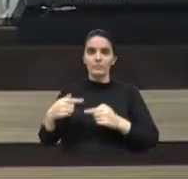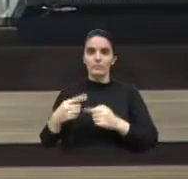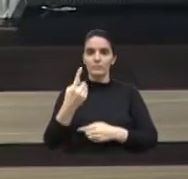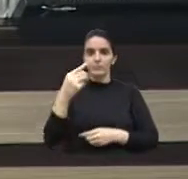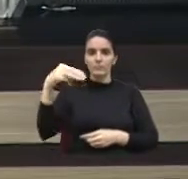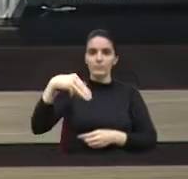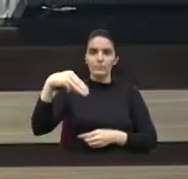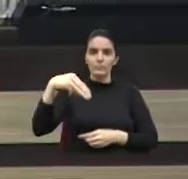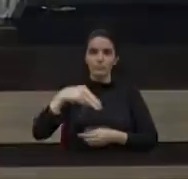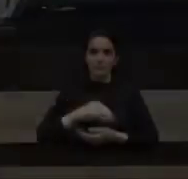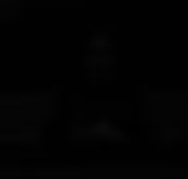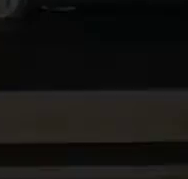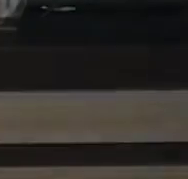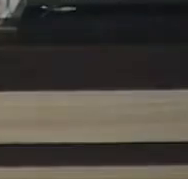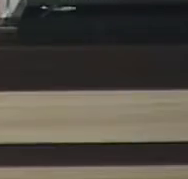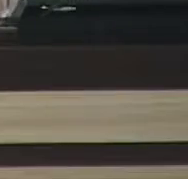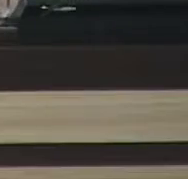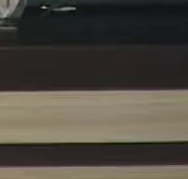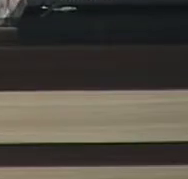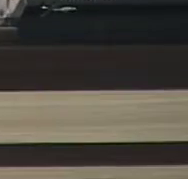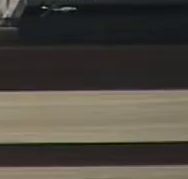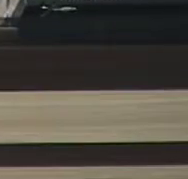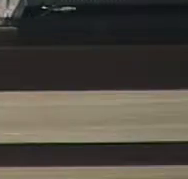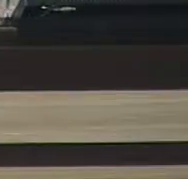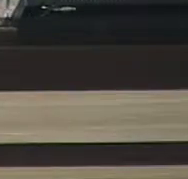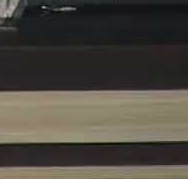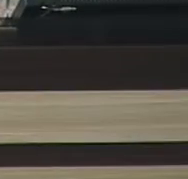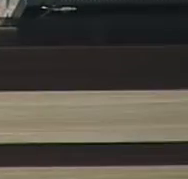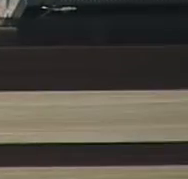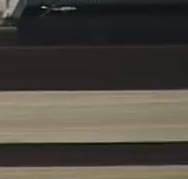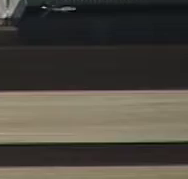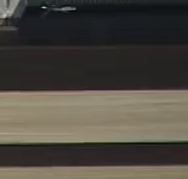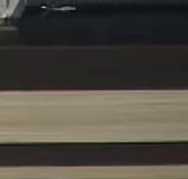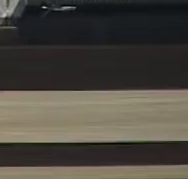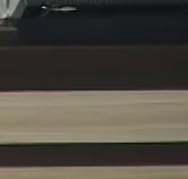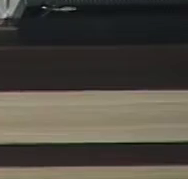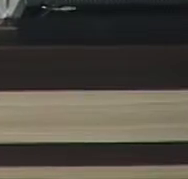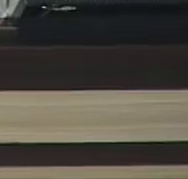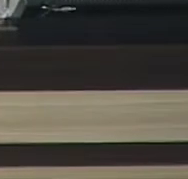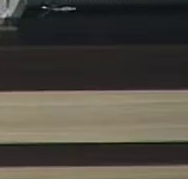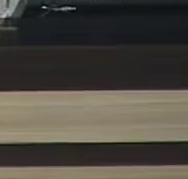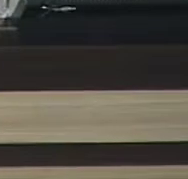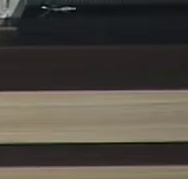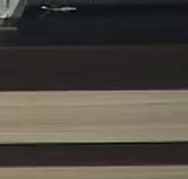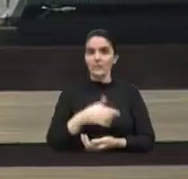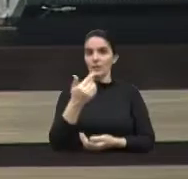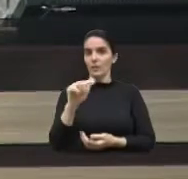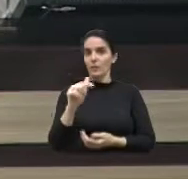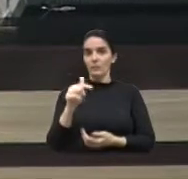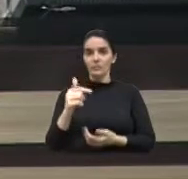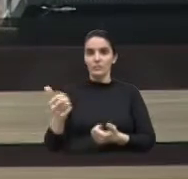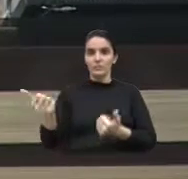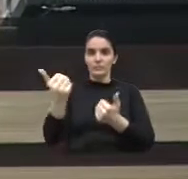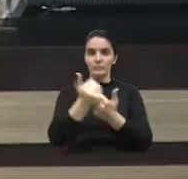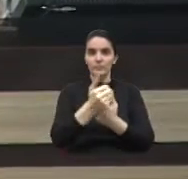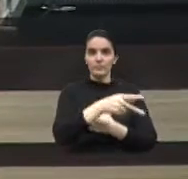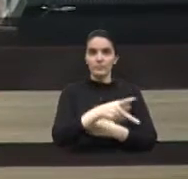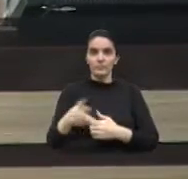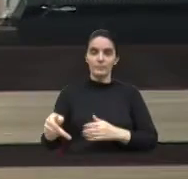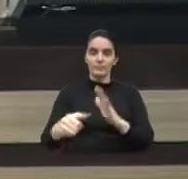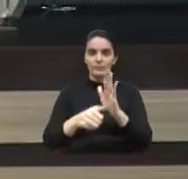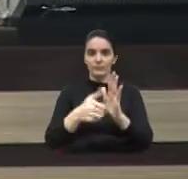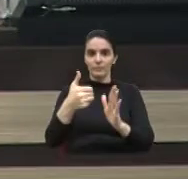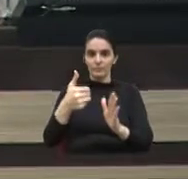minuto. A sessão está reaberta. Na ausência do vice-presidente, do primeiro secretário, do